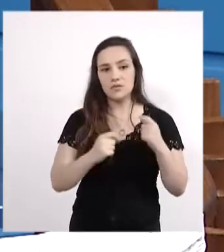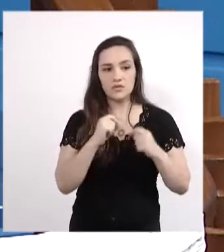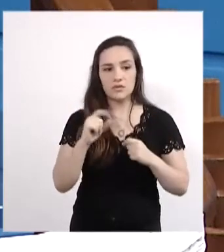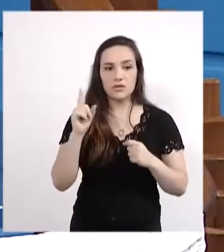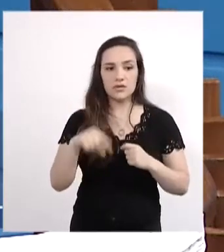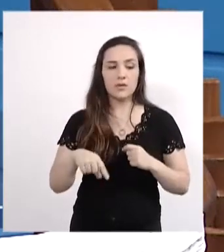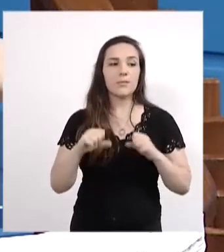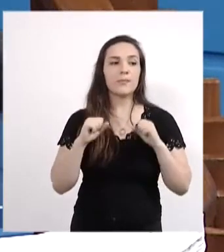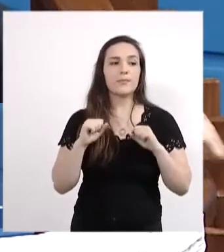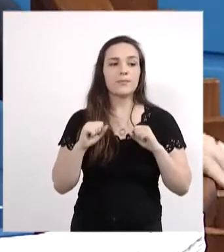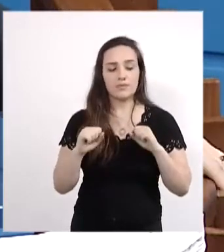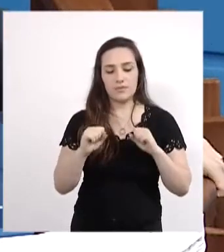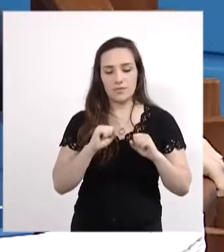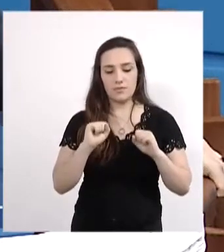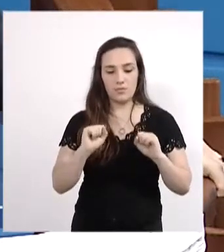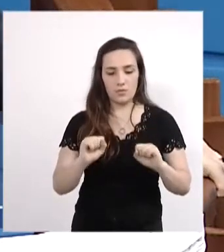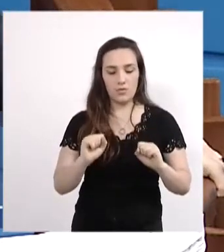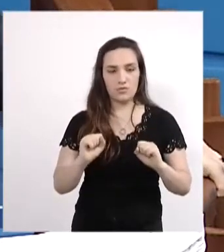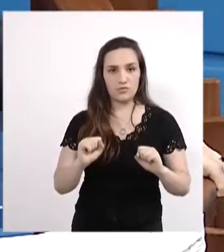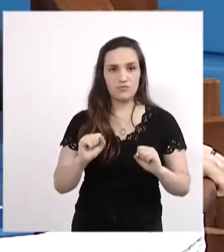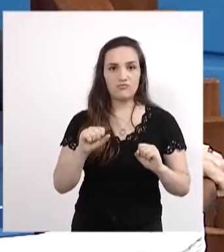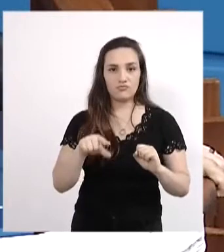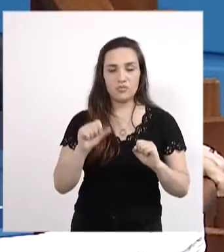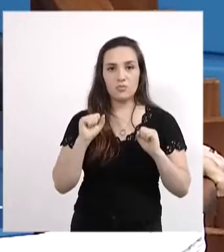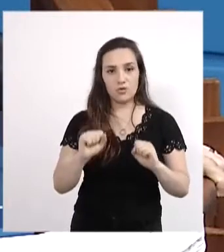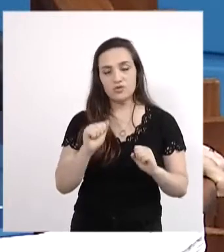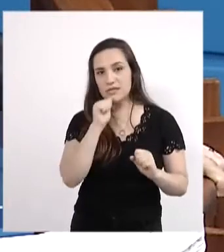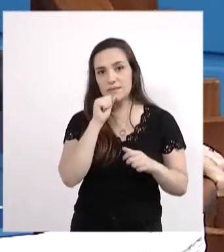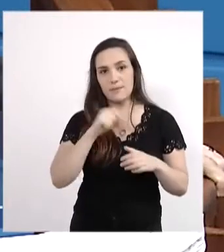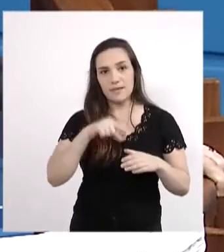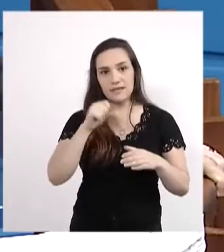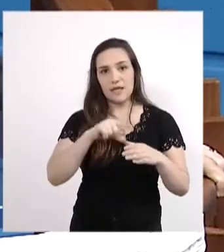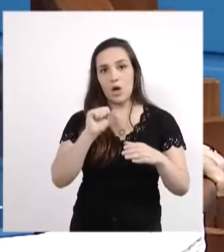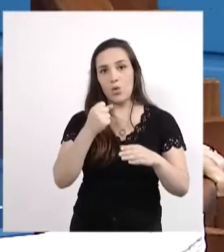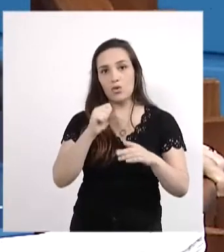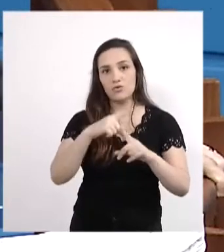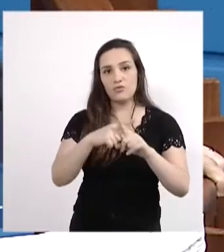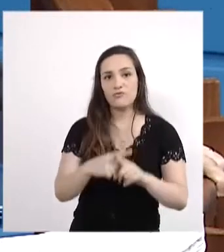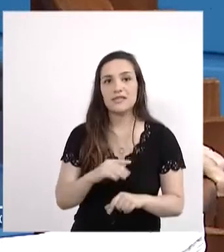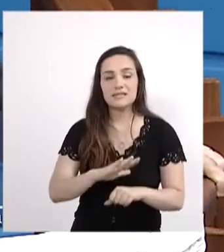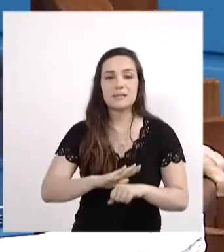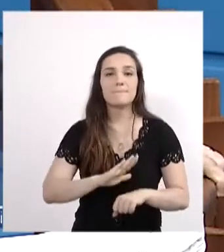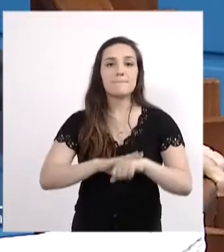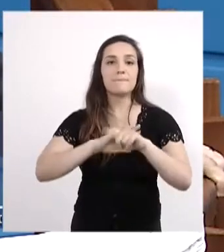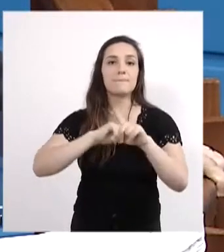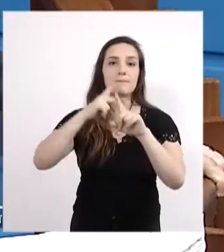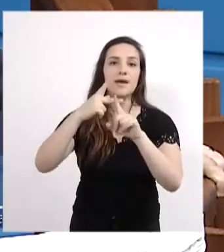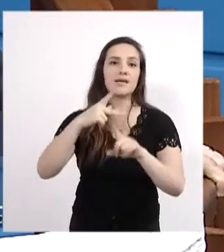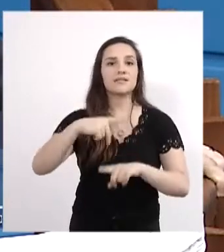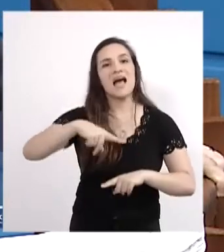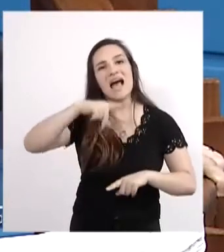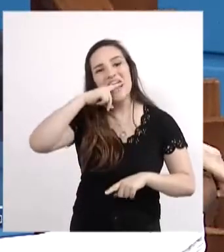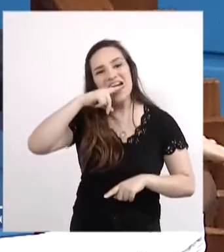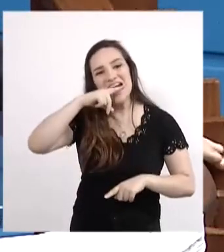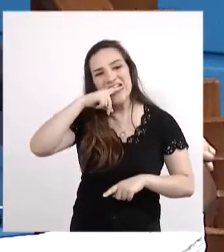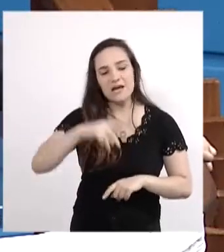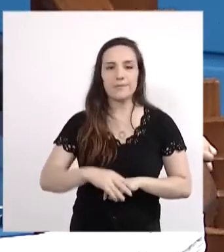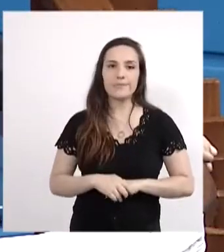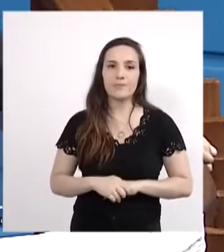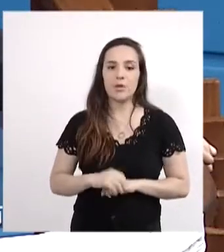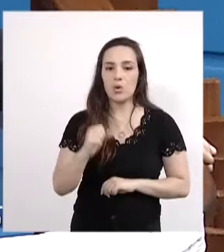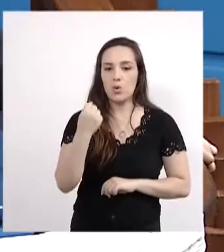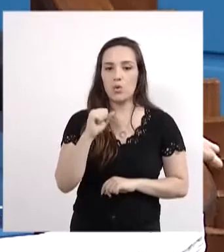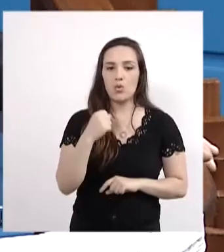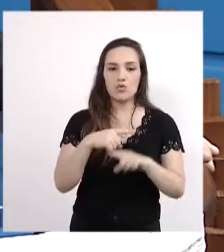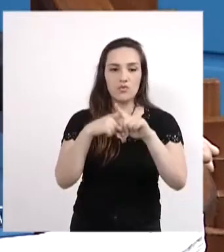Então, nós temos a possibilidade de plantar ainda muita cana, 8